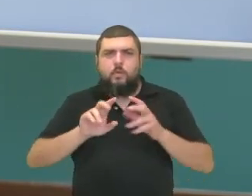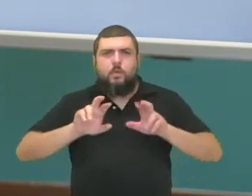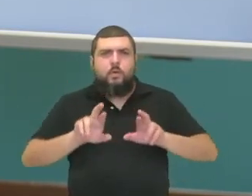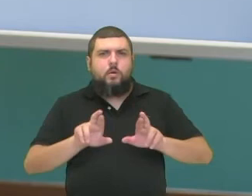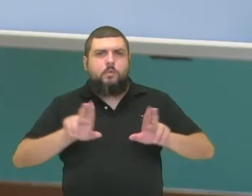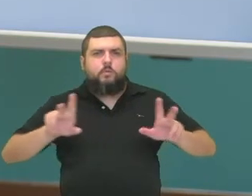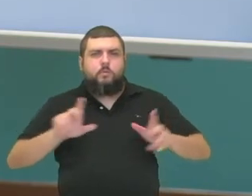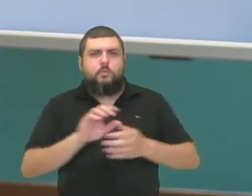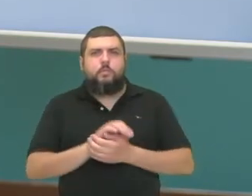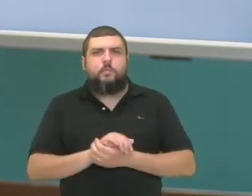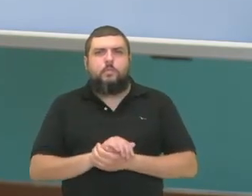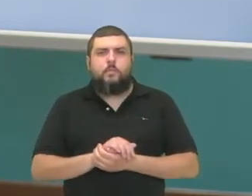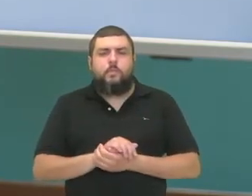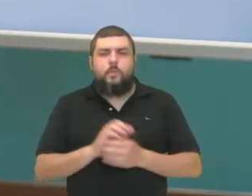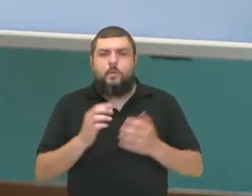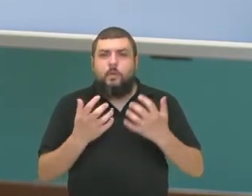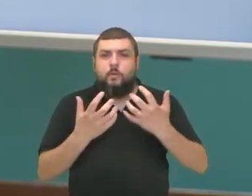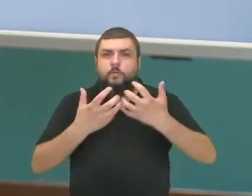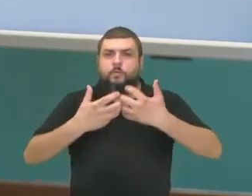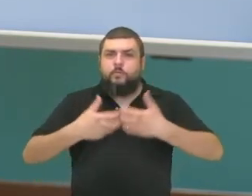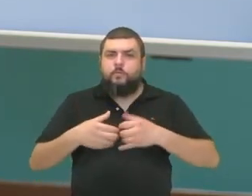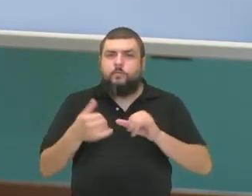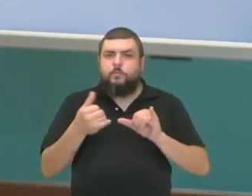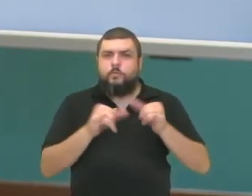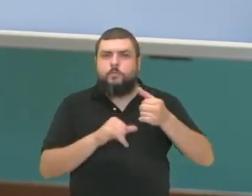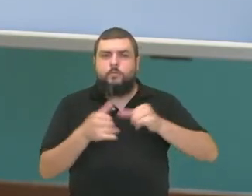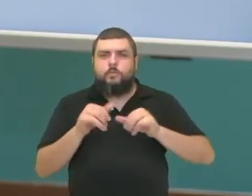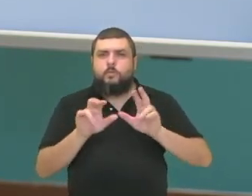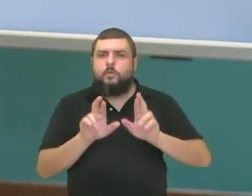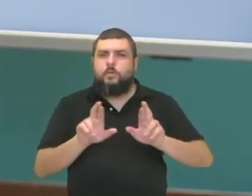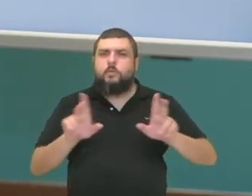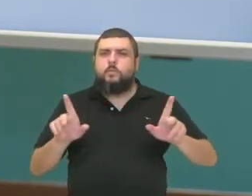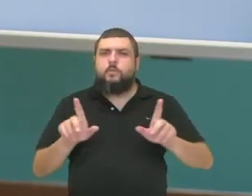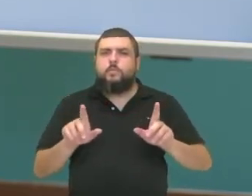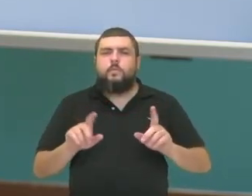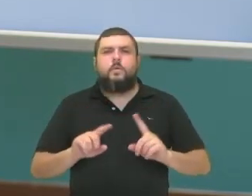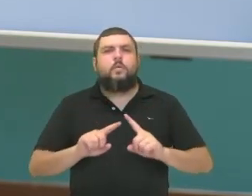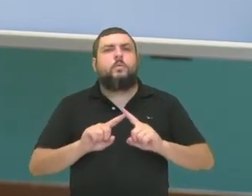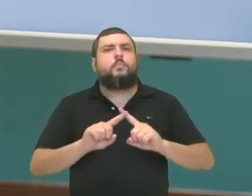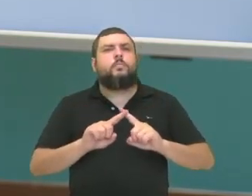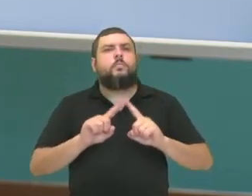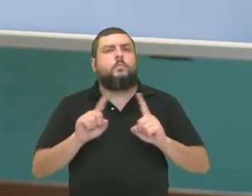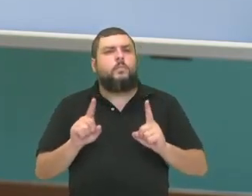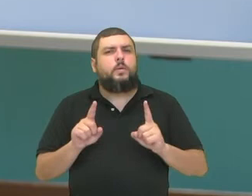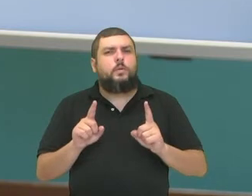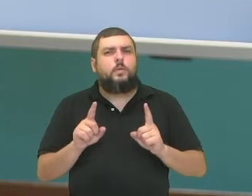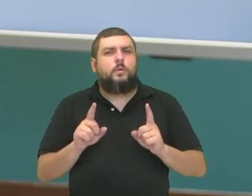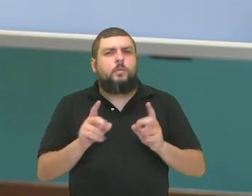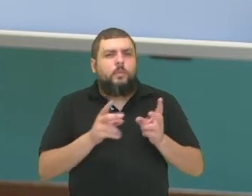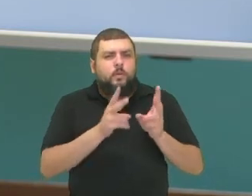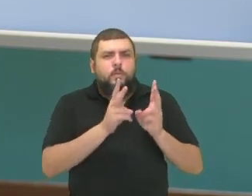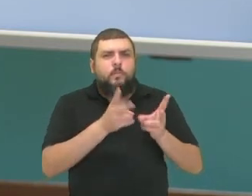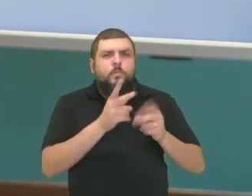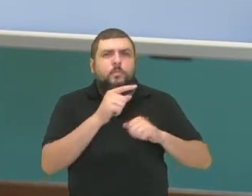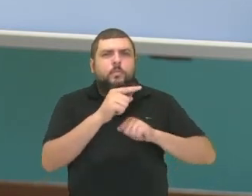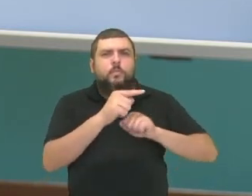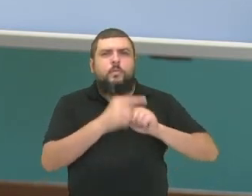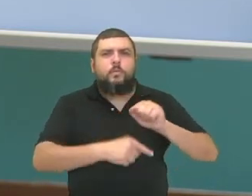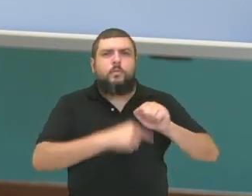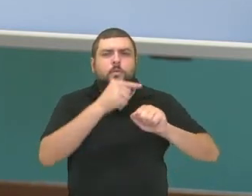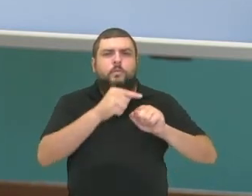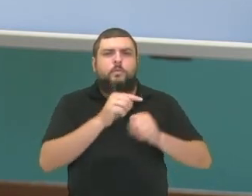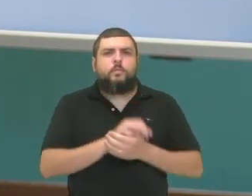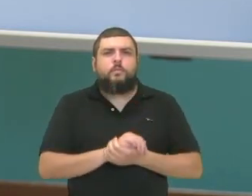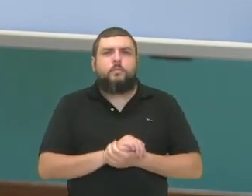função química diferente, no entanto, elas possuem os mesmos átomos. Observe, aqui nós temos